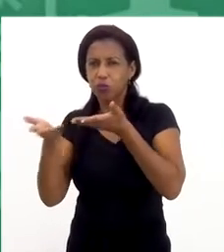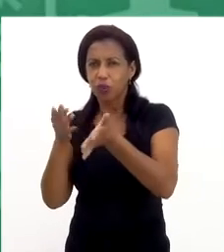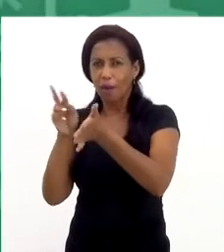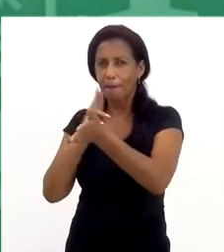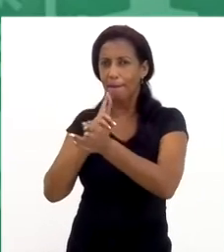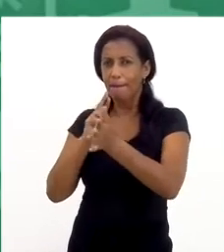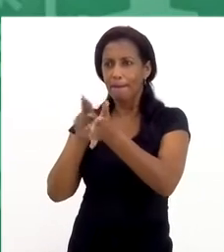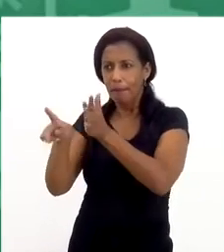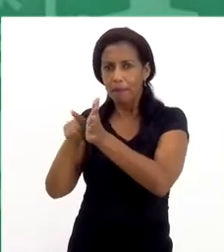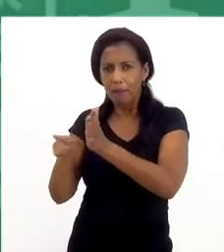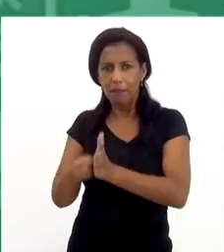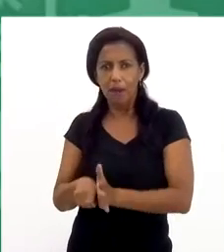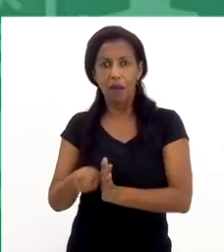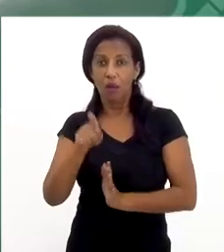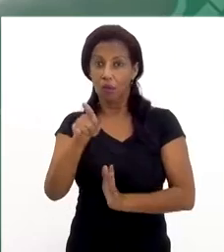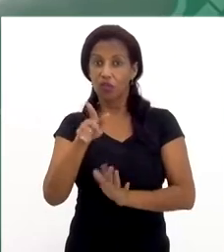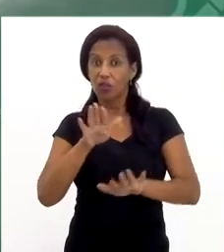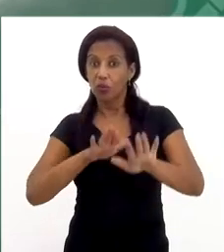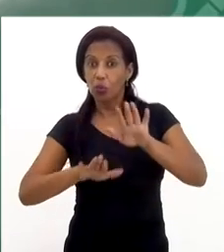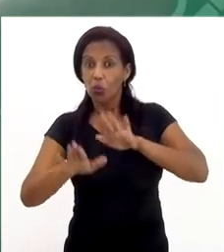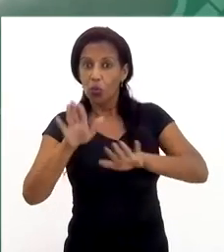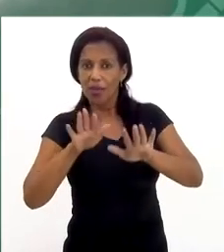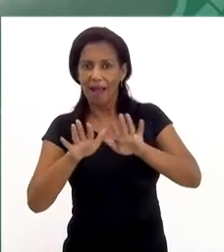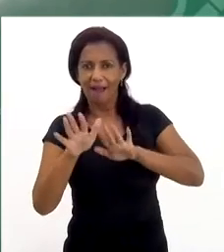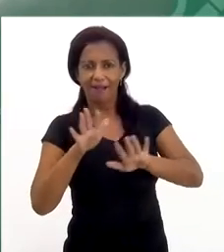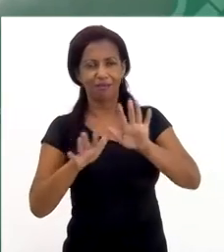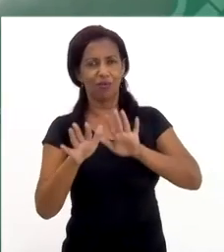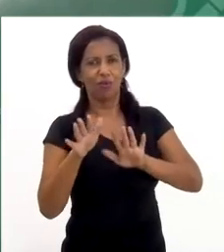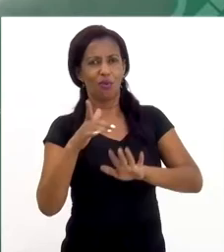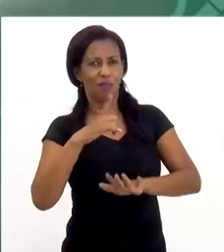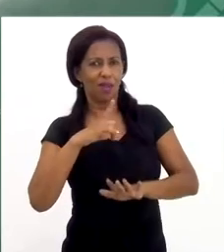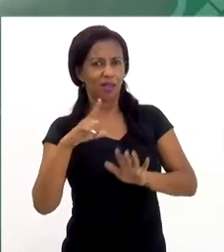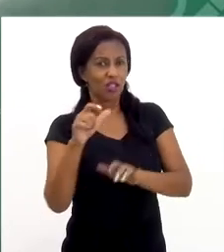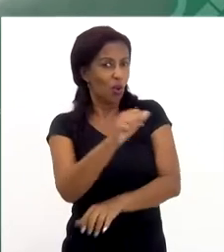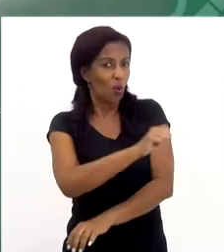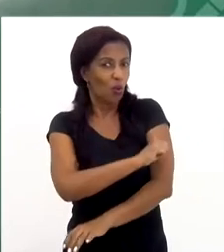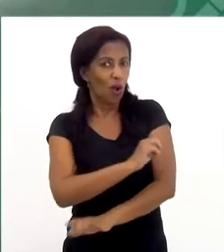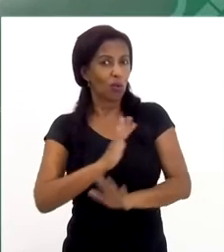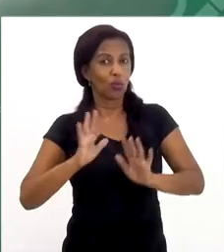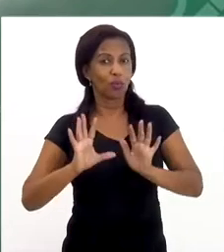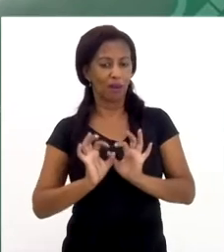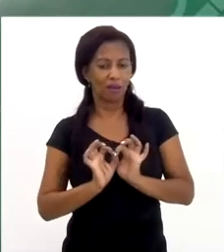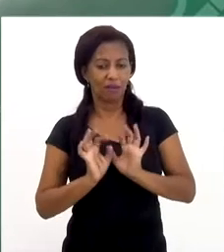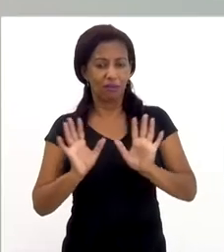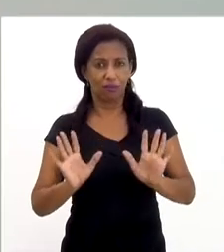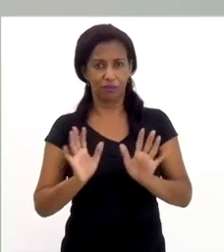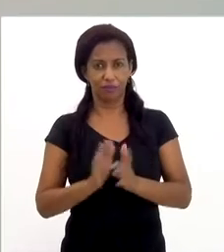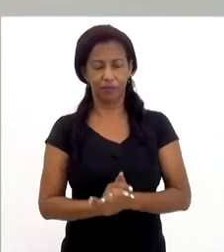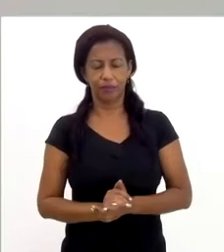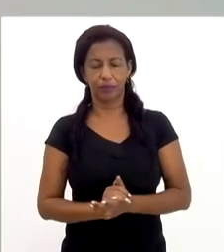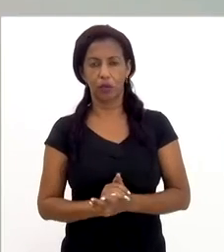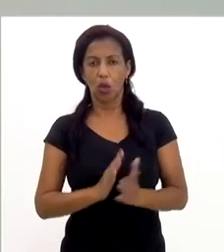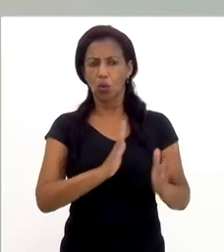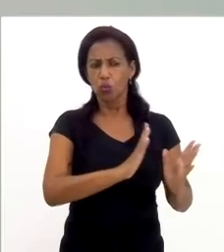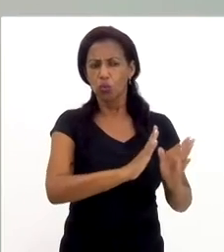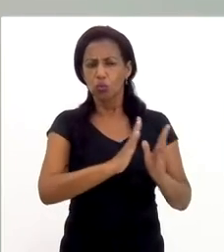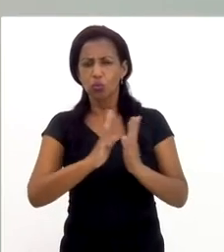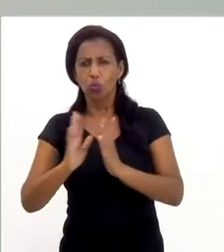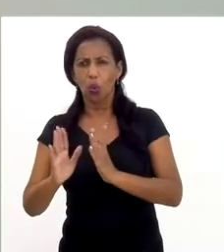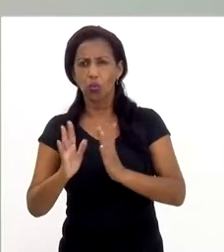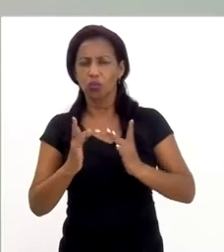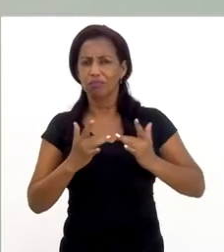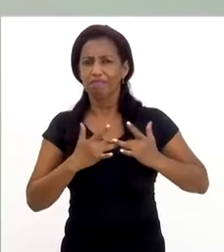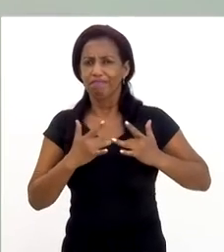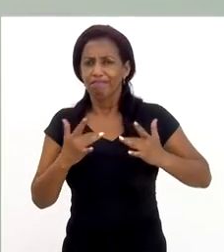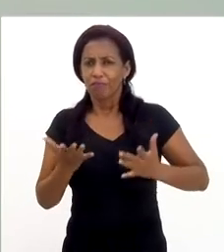como você falou você tiveram essa delicadezas atenção para deixar esses estudantes mas a vontade tudo o processo